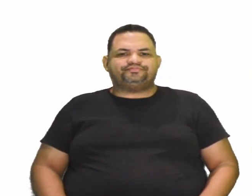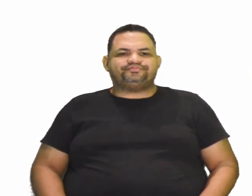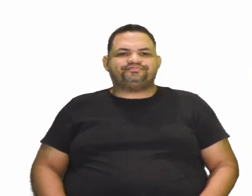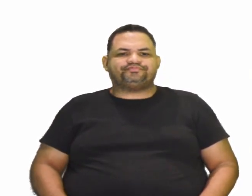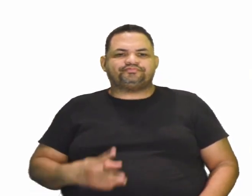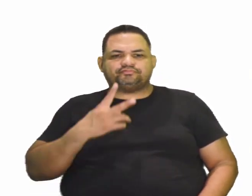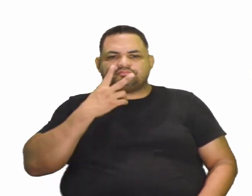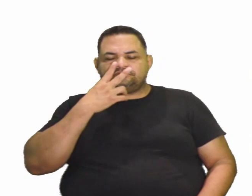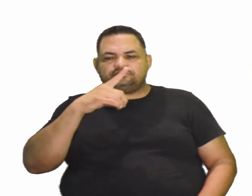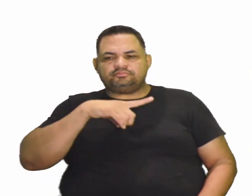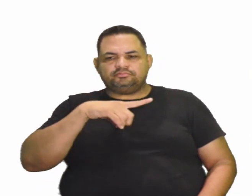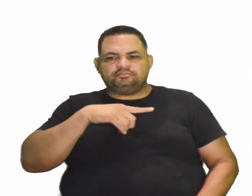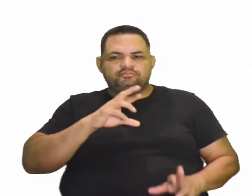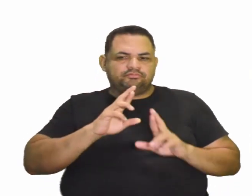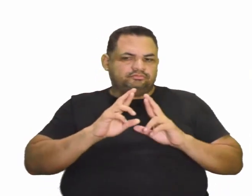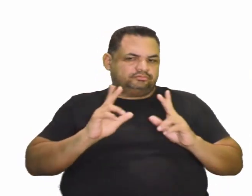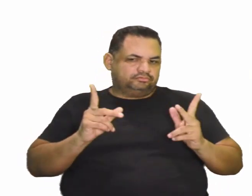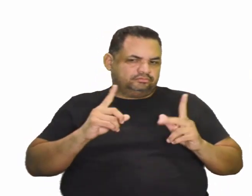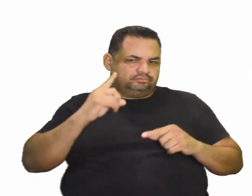Tem diferenças